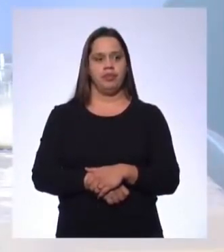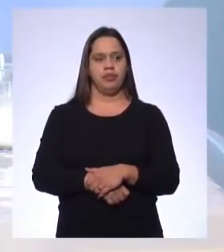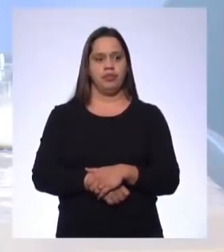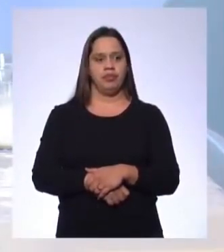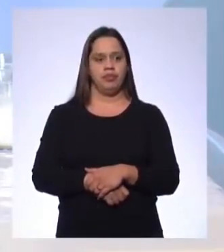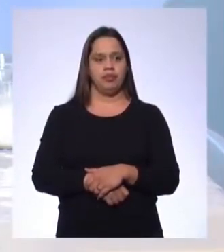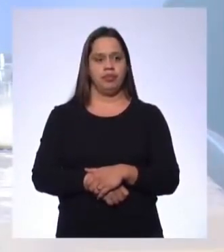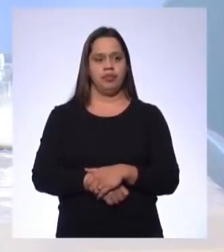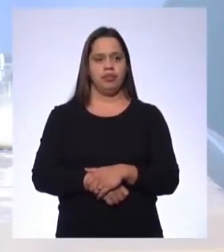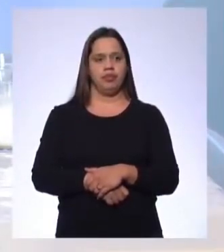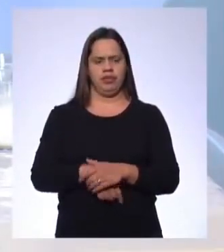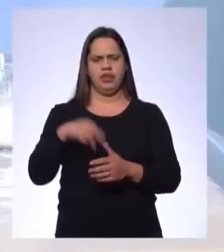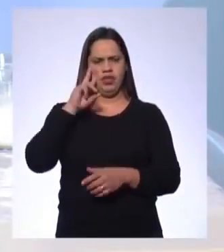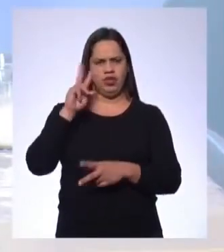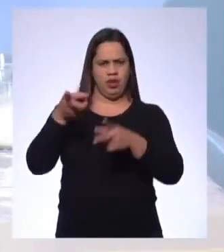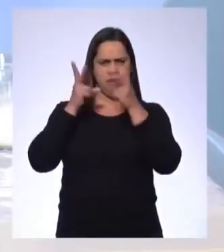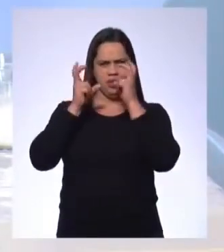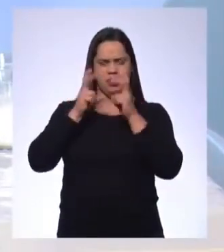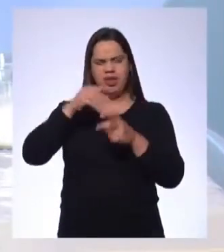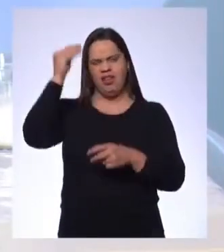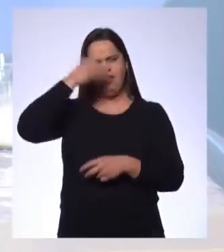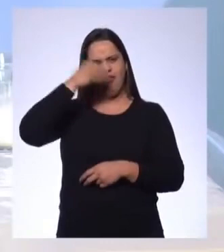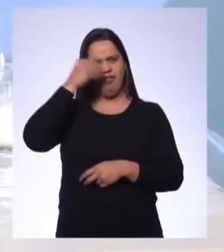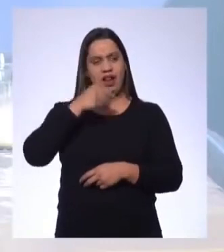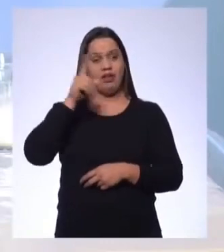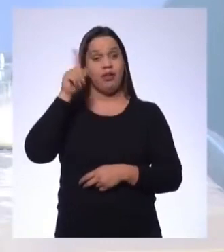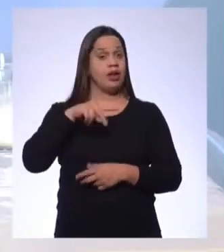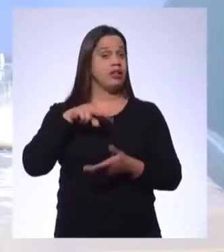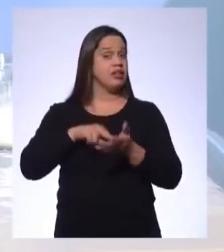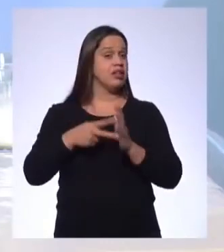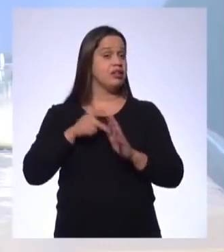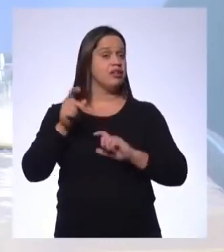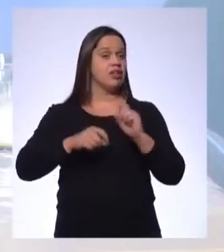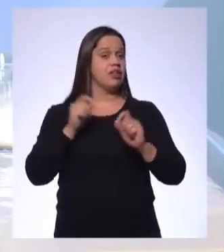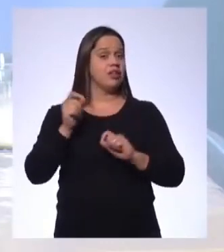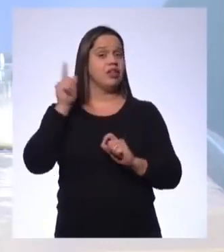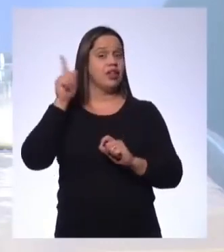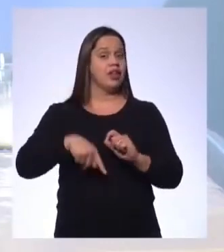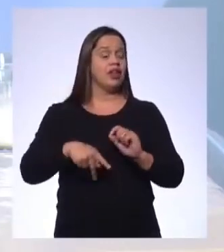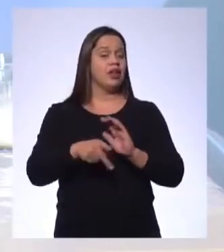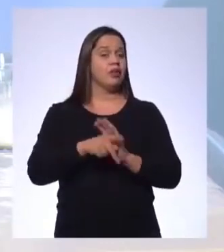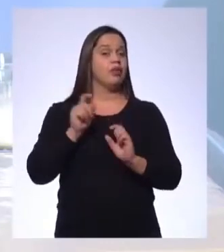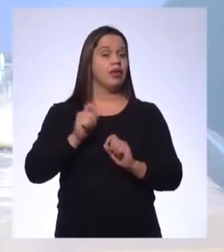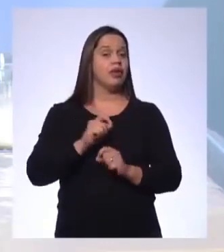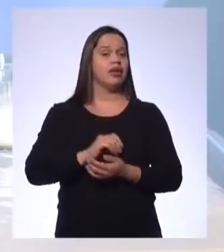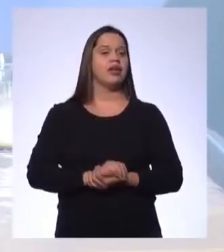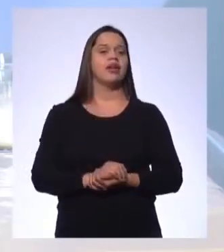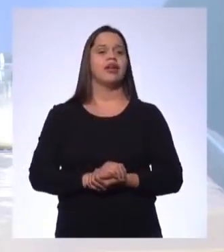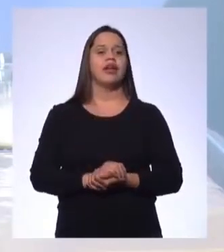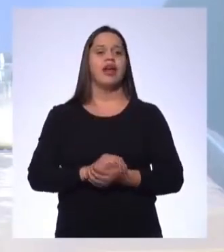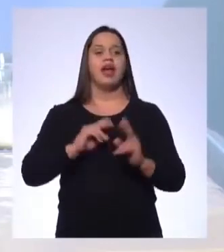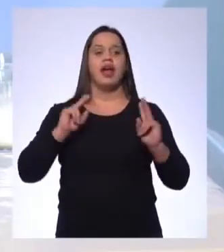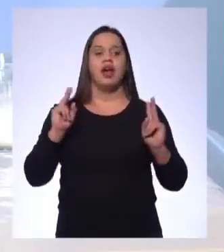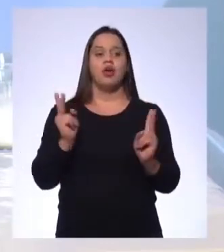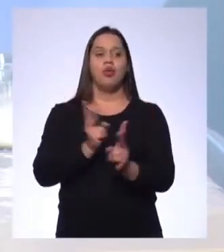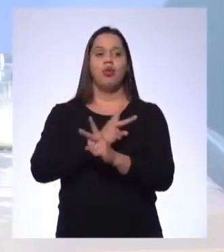Não deu para ver direito, deu para ver bem fraquinho ainda. O que é isso? A cyclone.